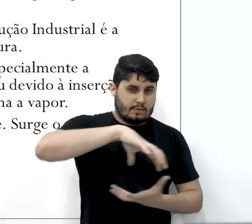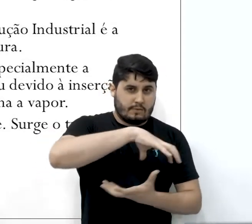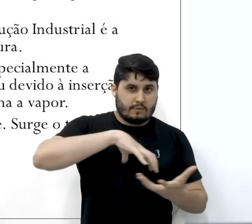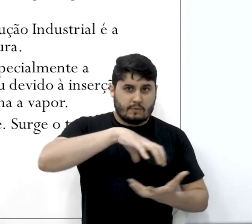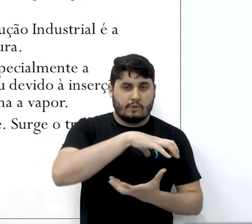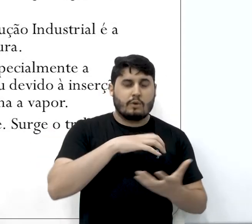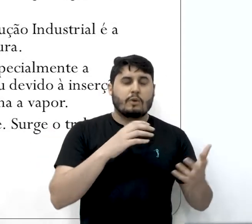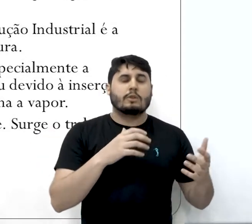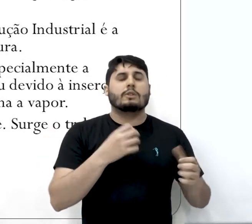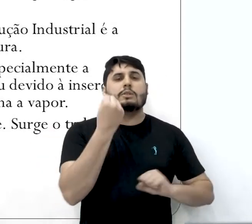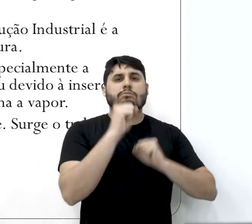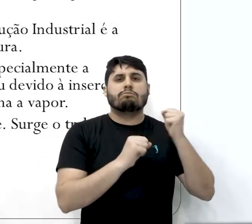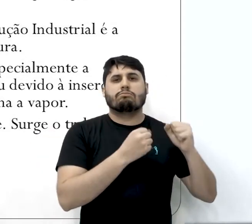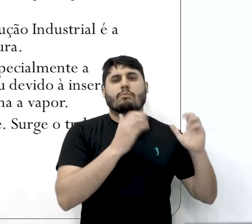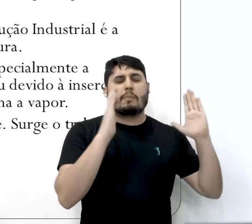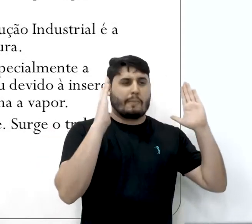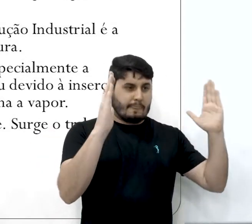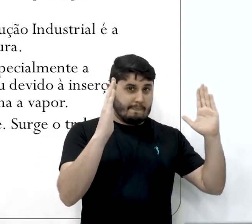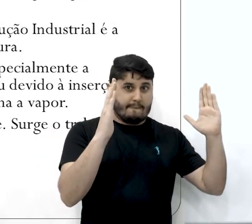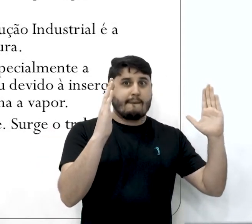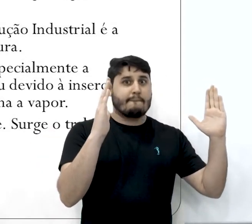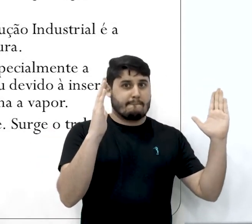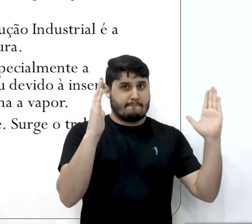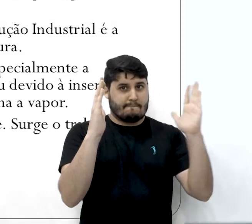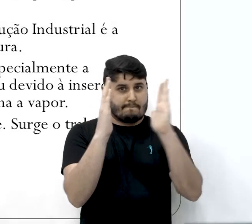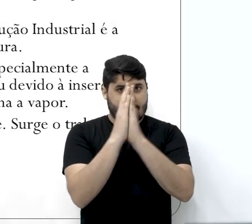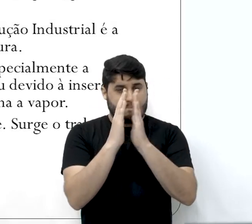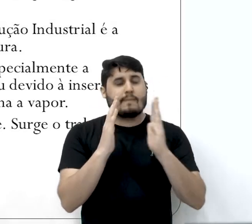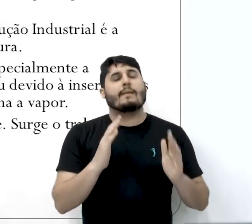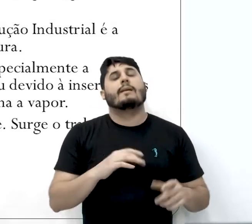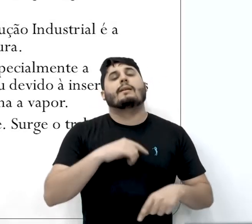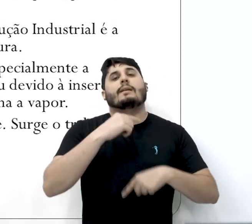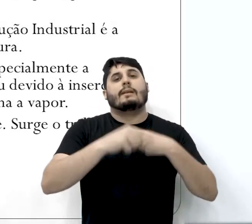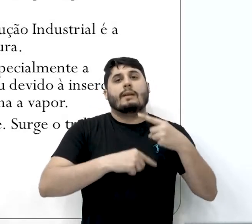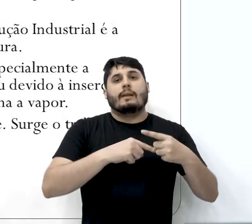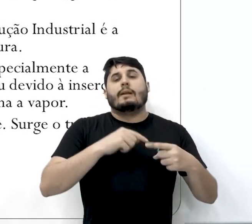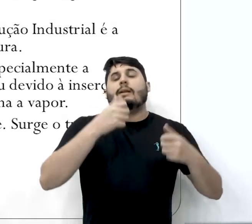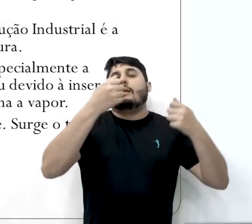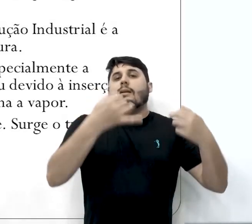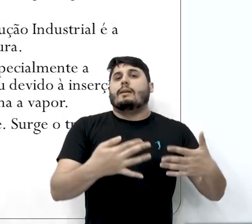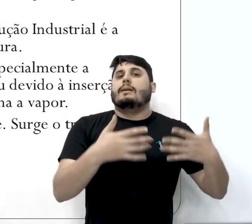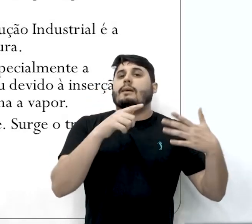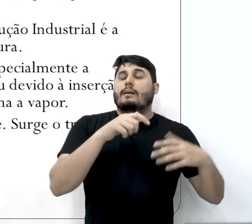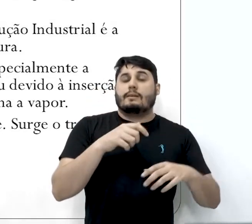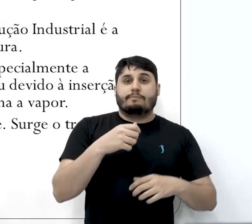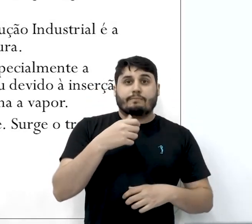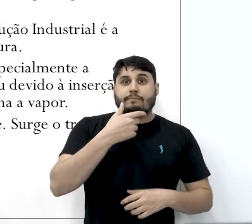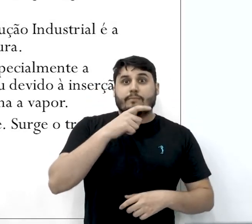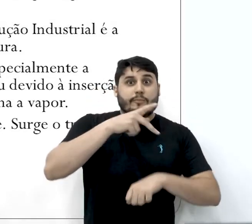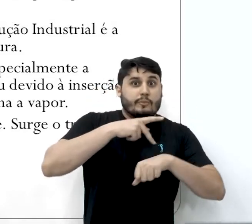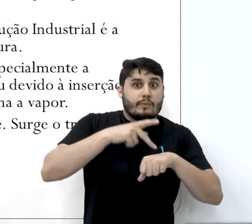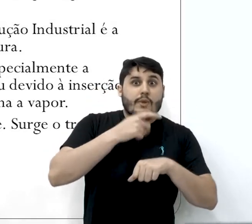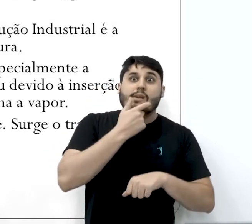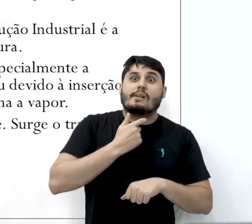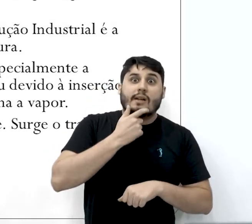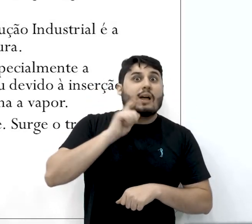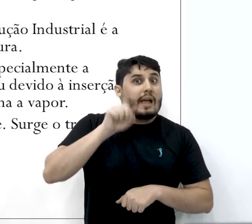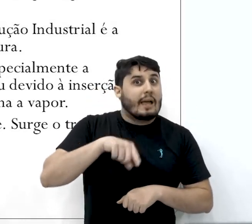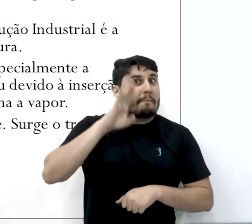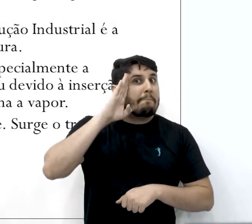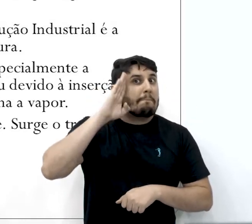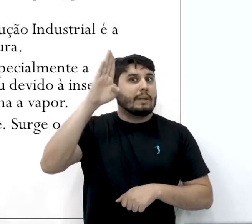1760 até 1850, a Inglaterra foi o país pioneiro. As principais características da primeira Revolução Industrial, que foi a substituição